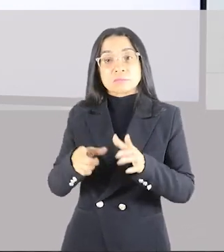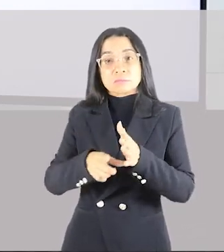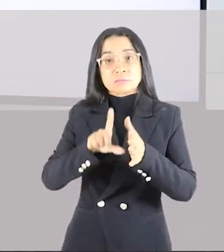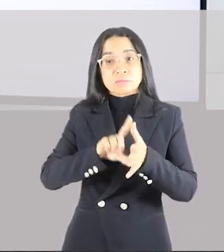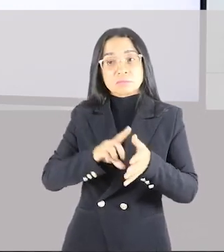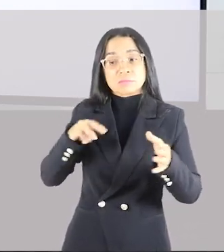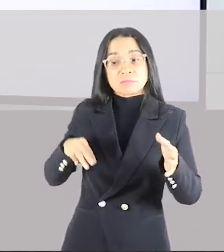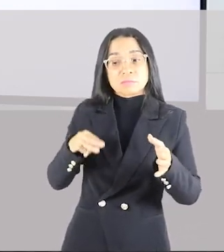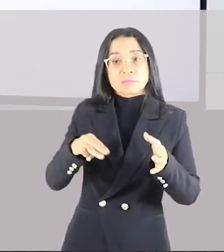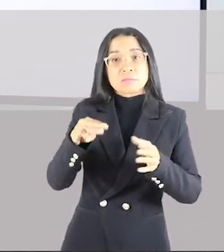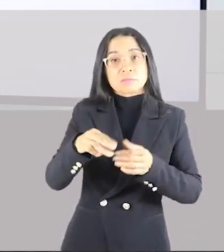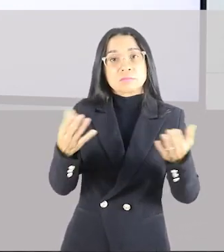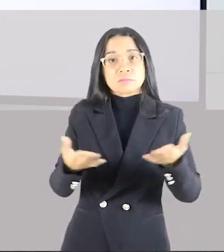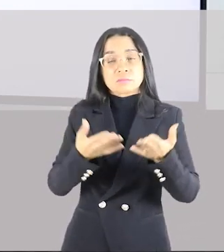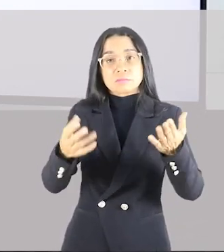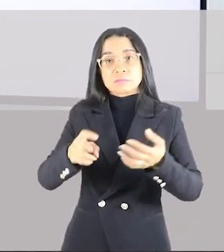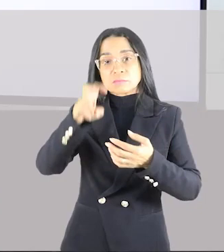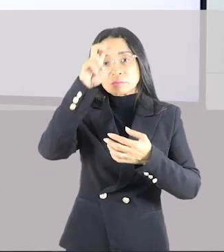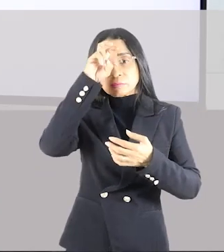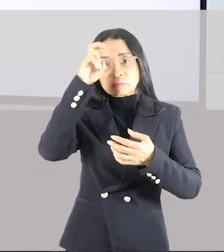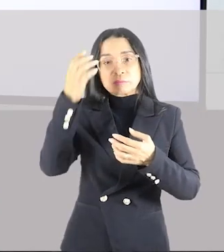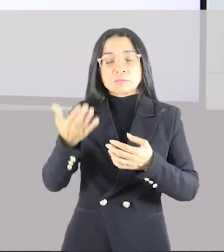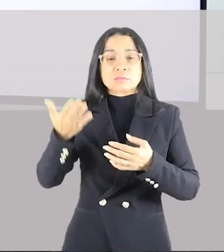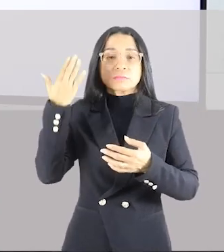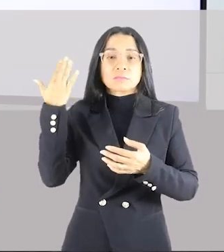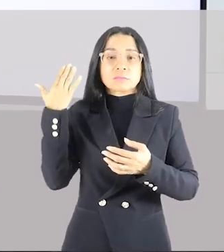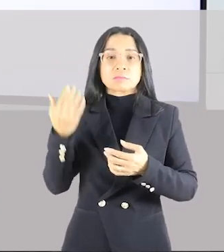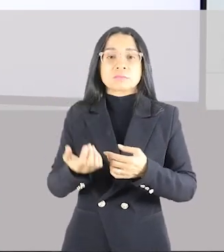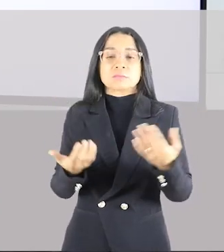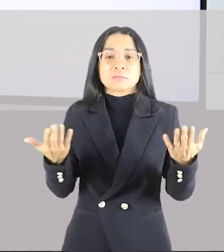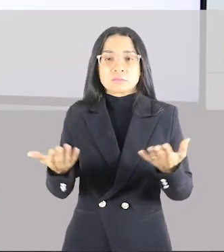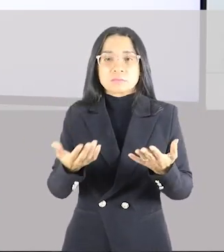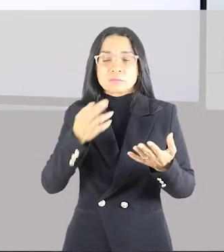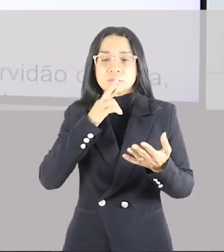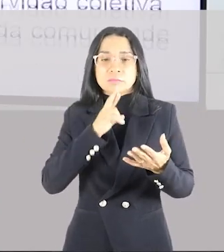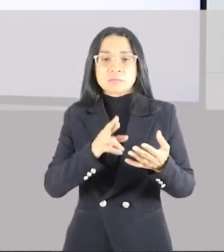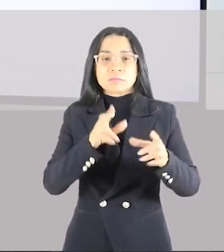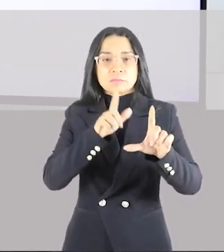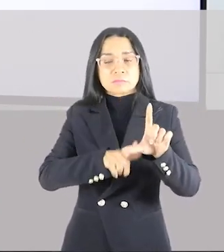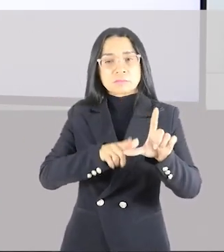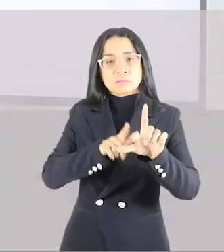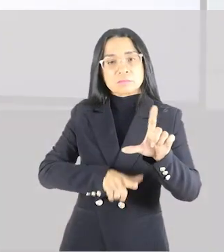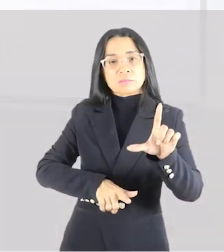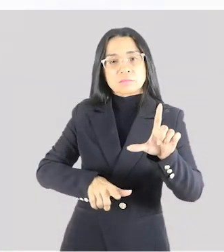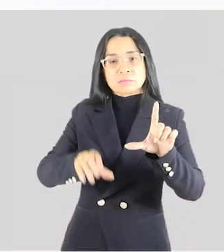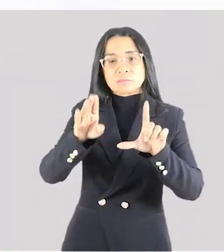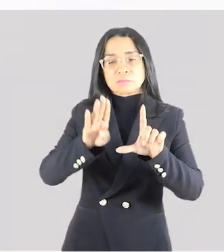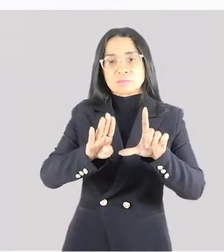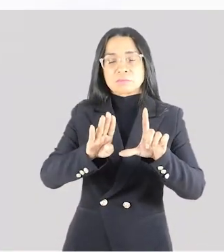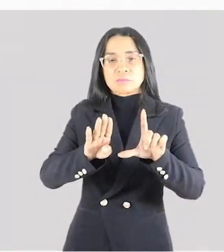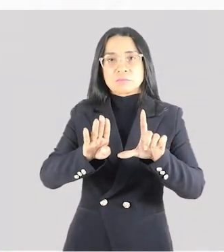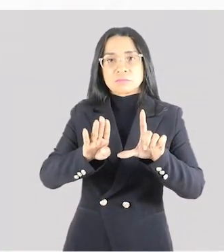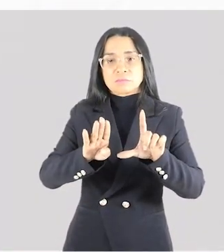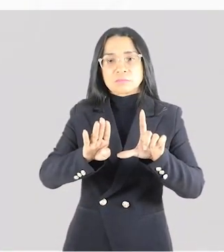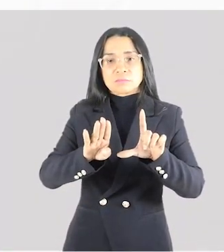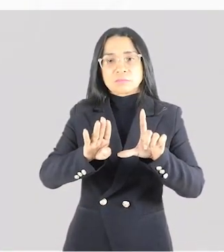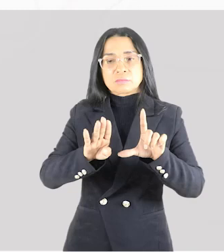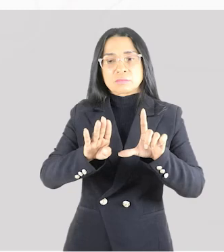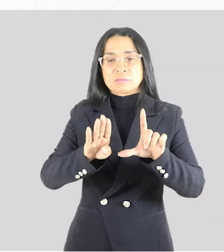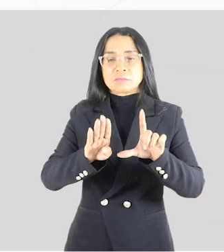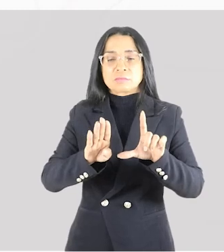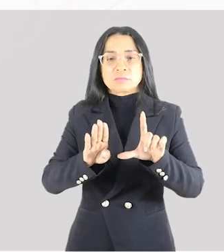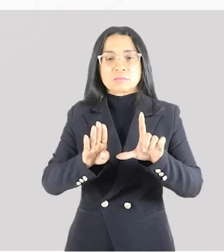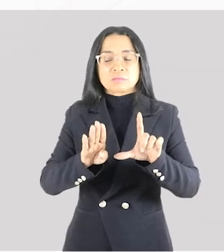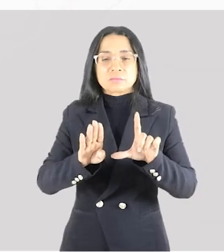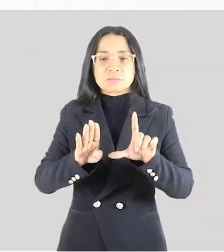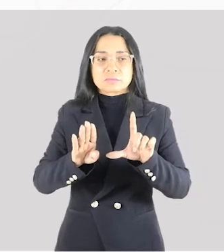Egito Antigo. Então vamos então para a nossa resposta. Então a resposta certa é a letra B. A forma de